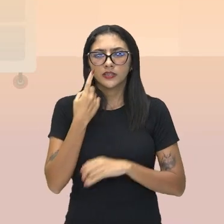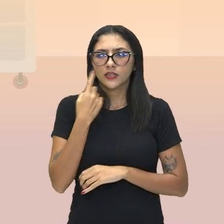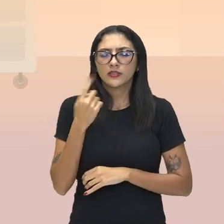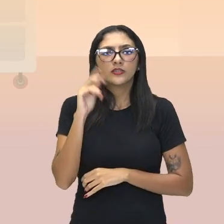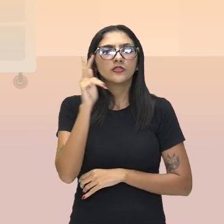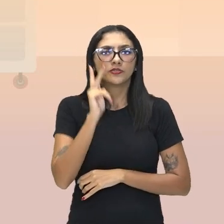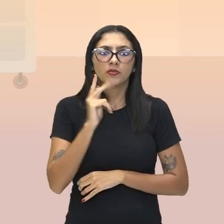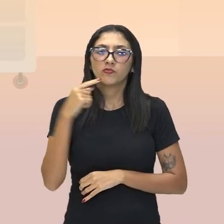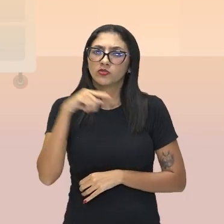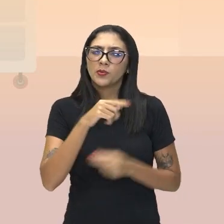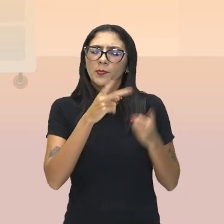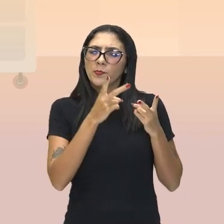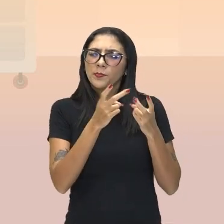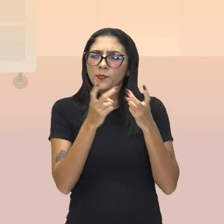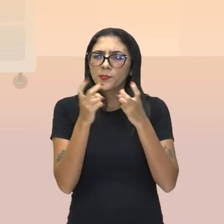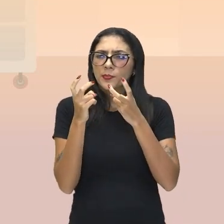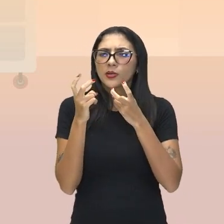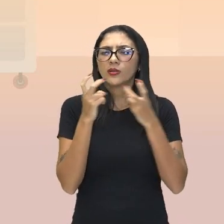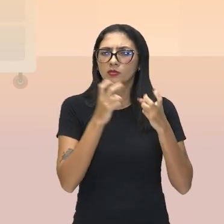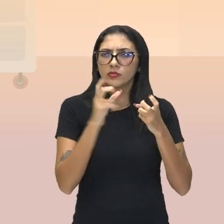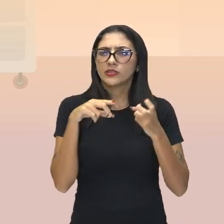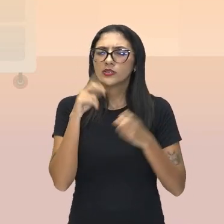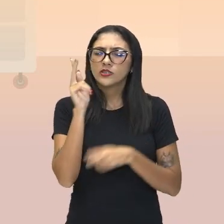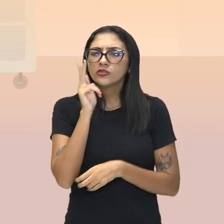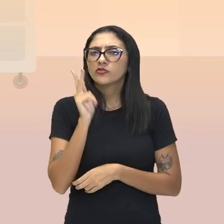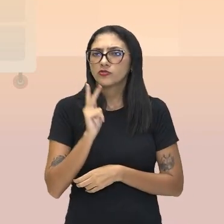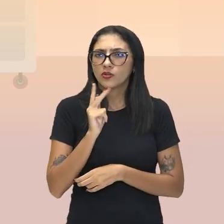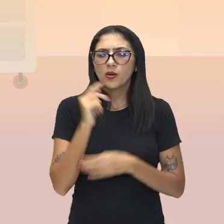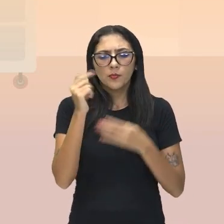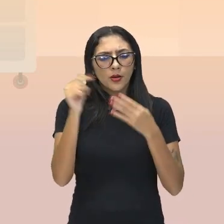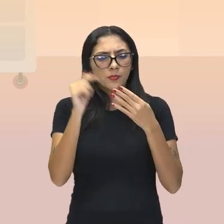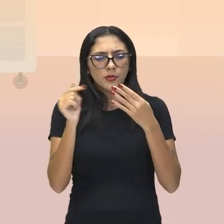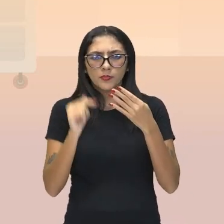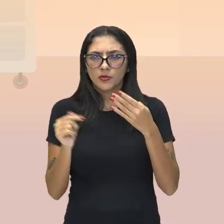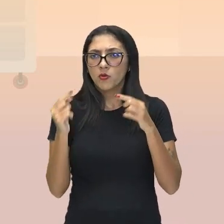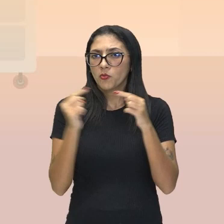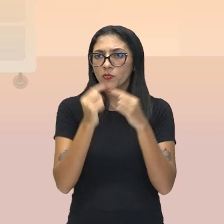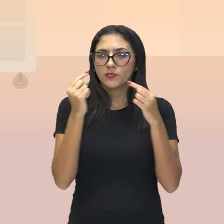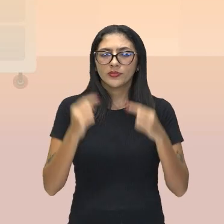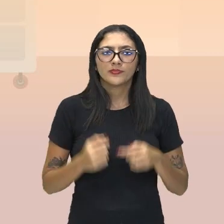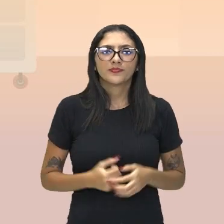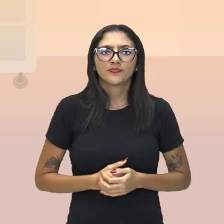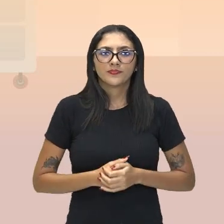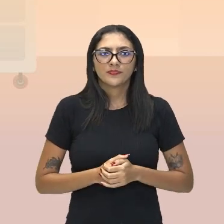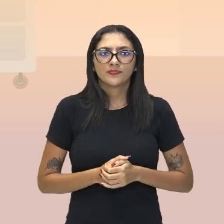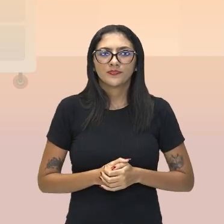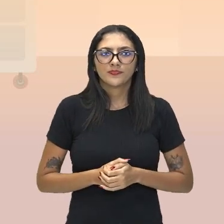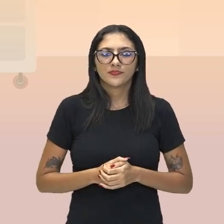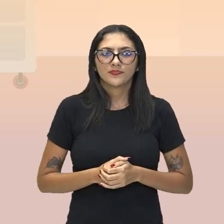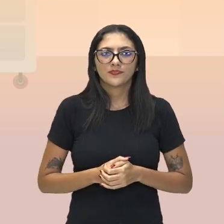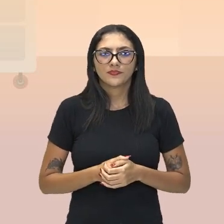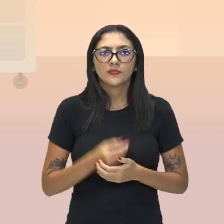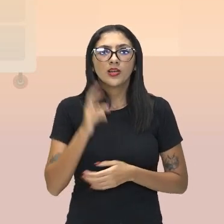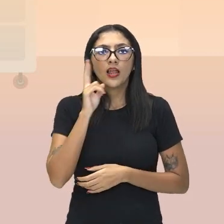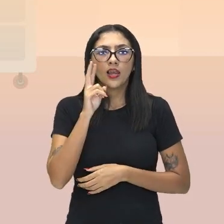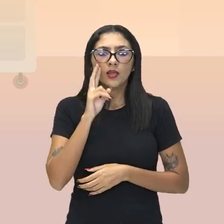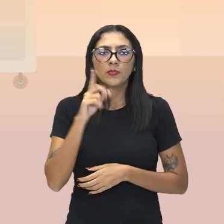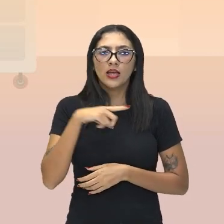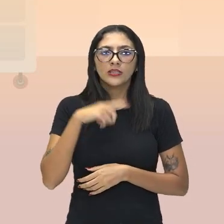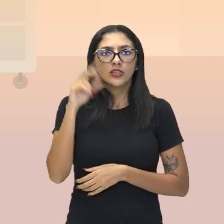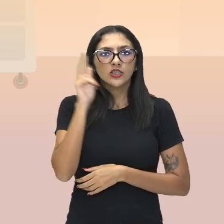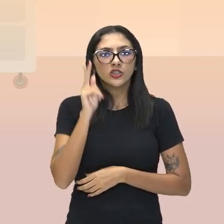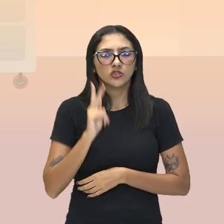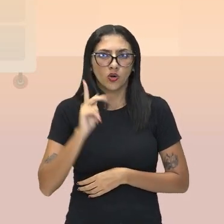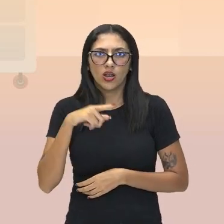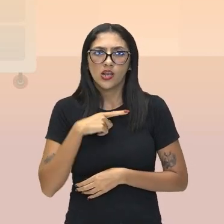vocês vão podendo perceber nesse conto que nós acabamos de acompanhar. Não esqueçam que aqui, né, o conto ele foi um pouco reduzido,